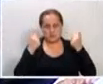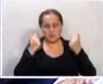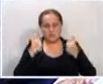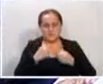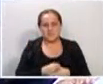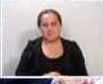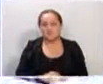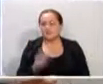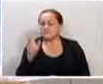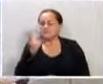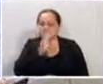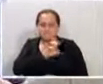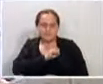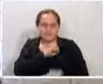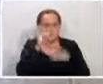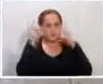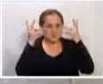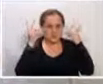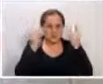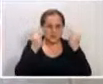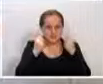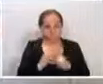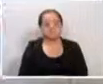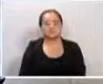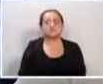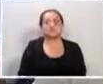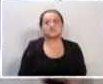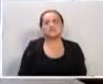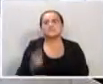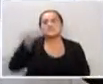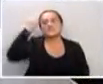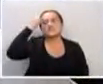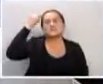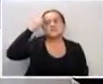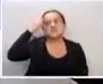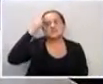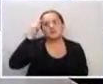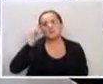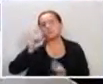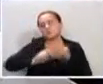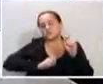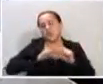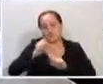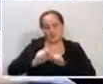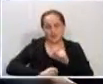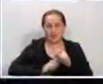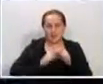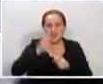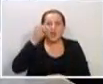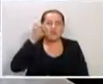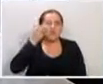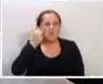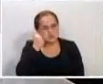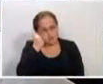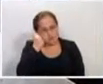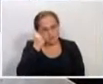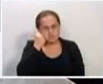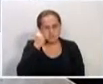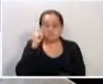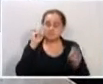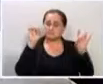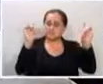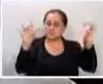um amor pelos animais nós pensamos que talvez essa adoção especialmente